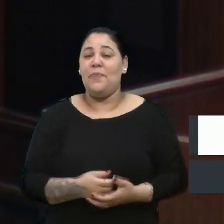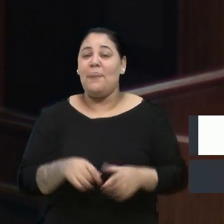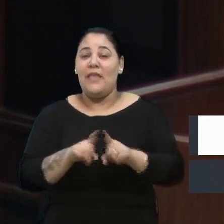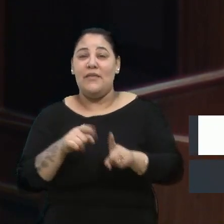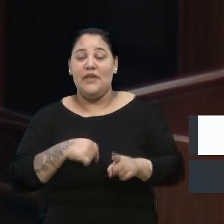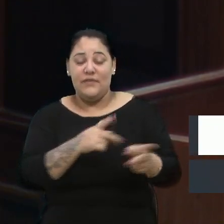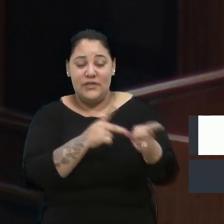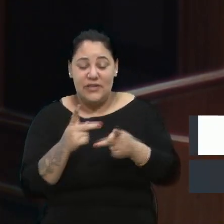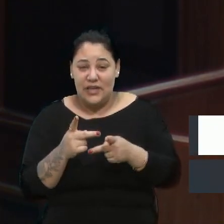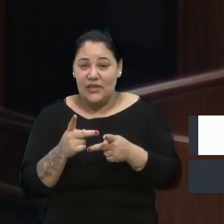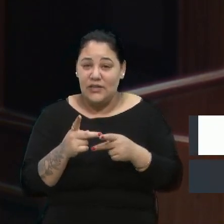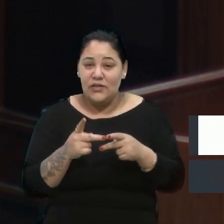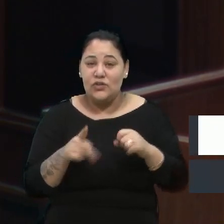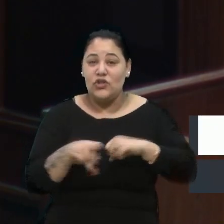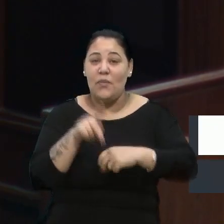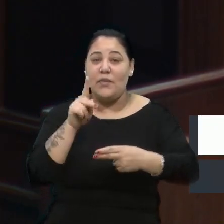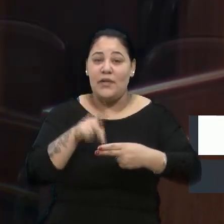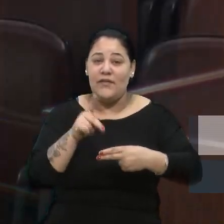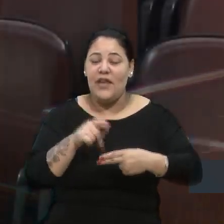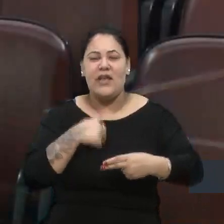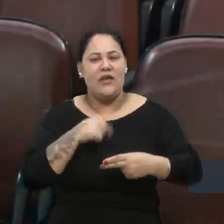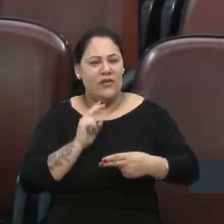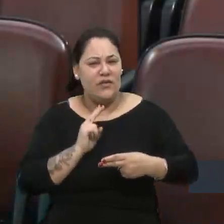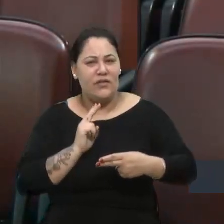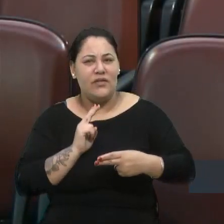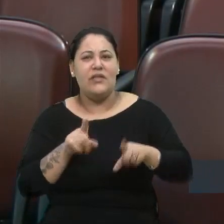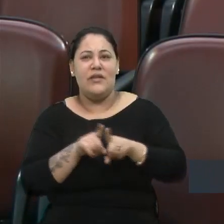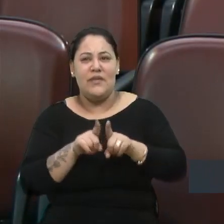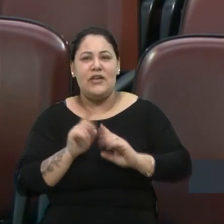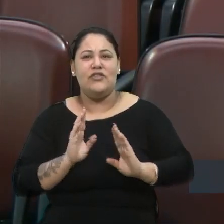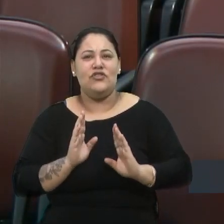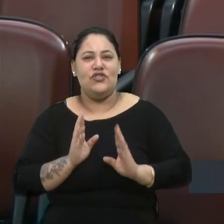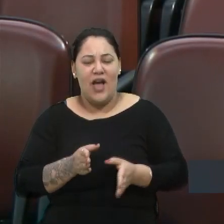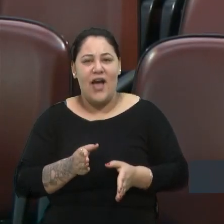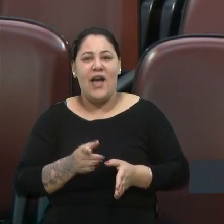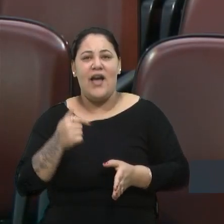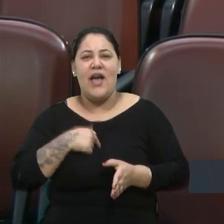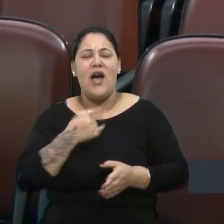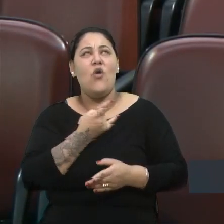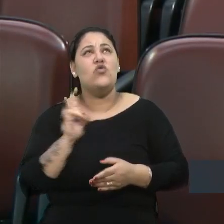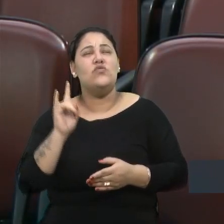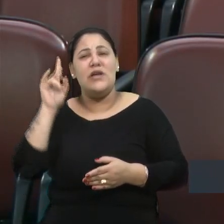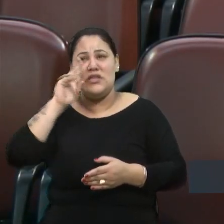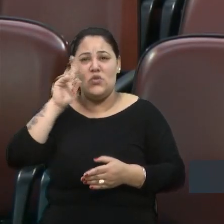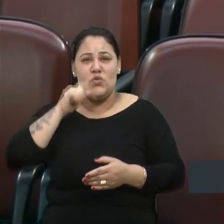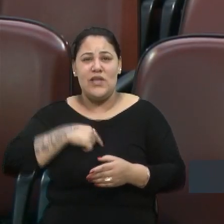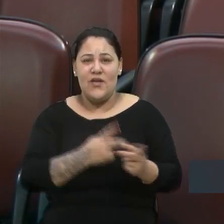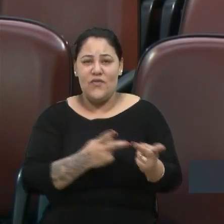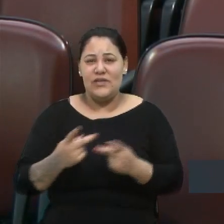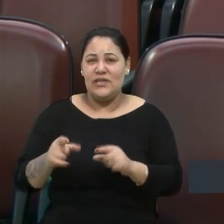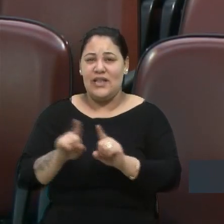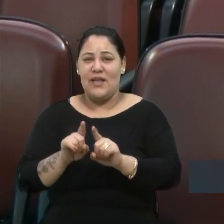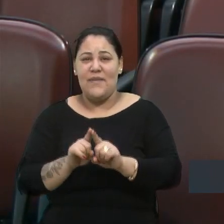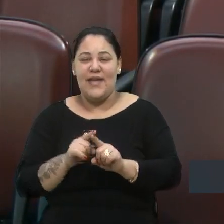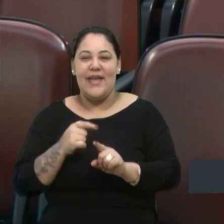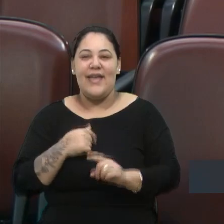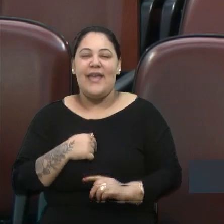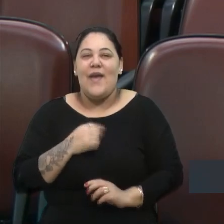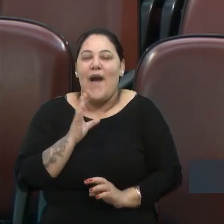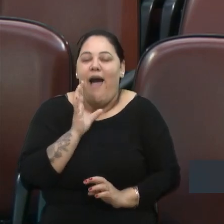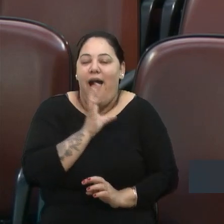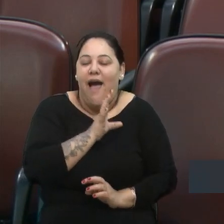Shopping Prataveira, já também frequento o Shopping Prataveira, mas estive ali na última segunda-feira e me deliciei